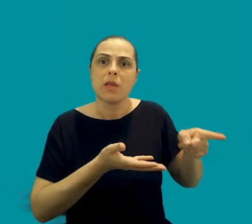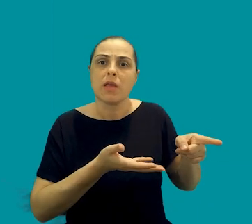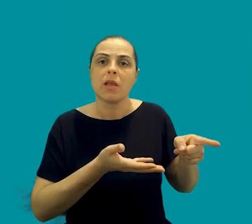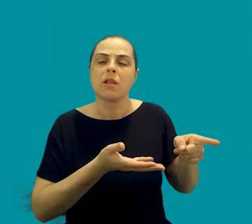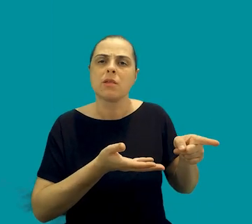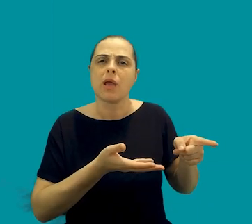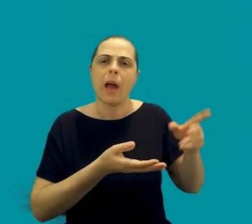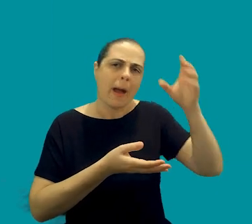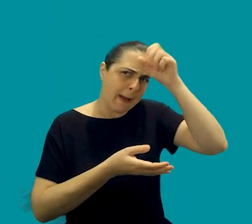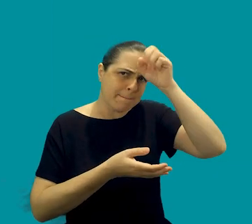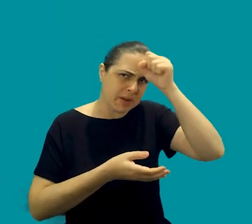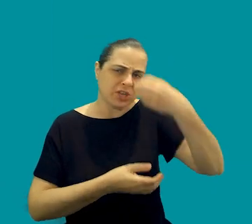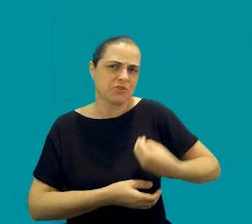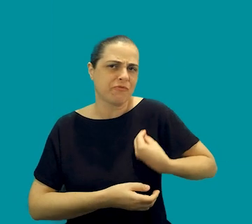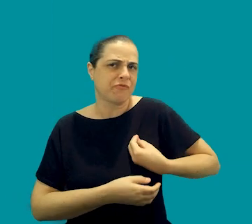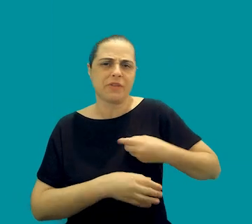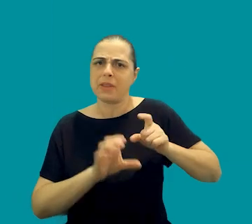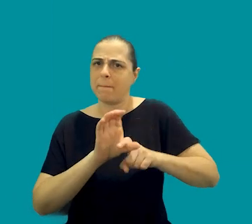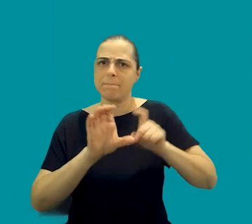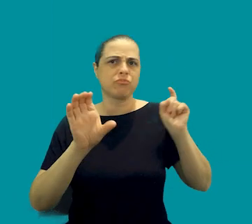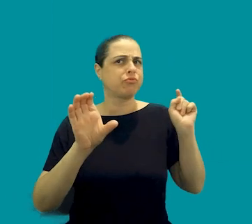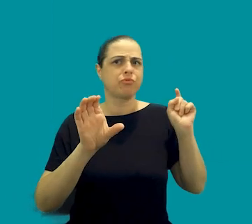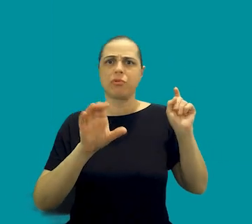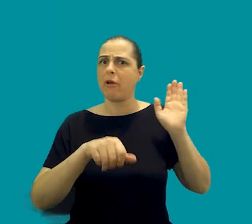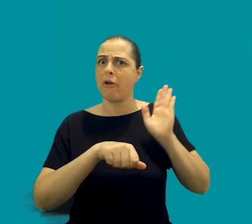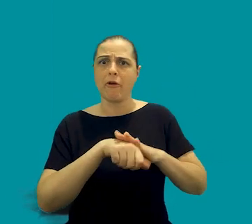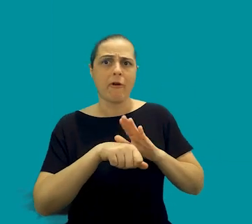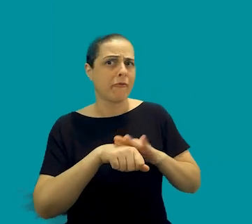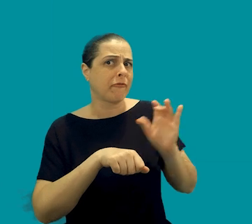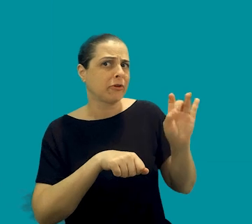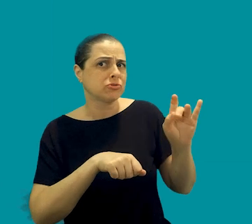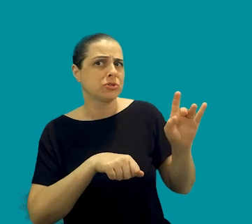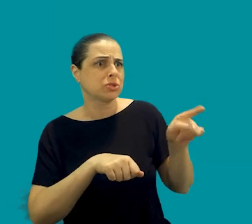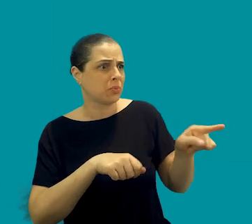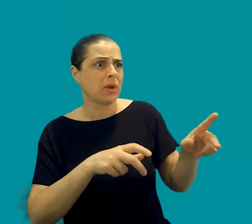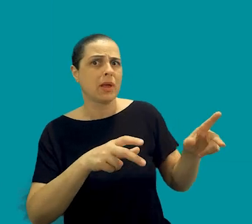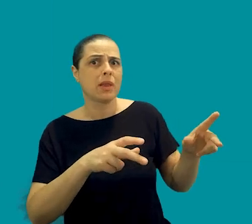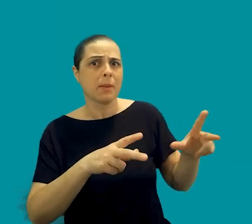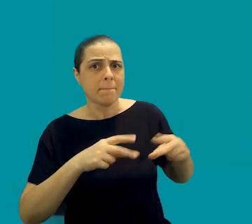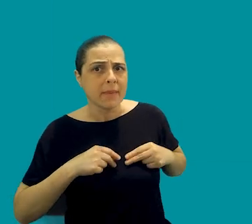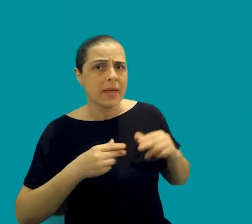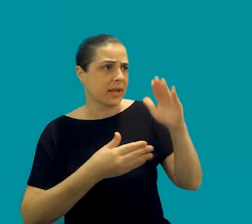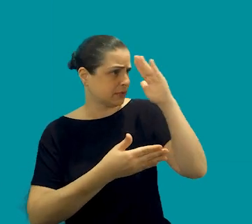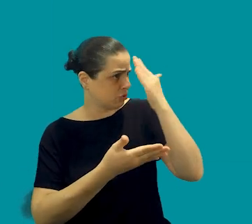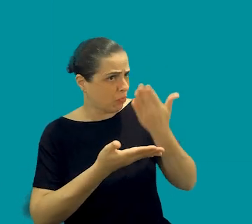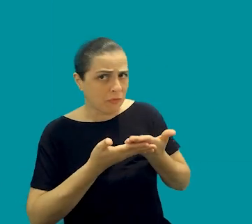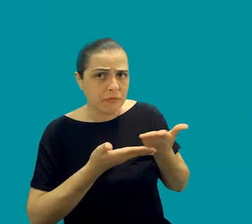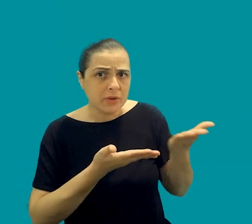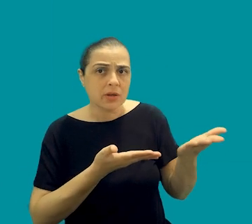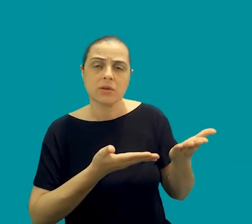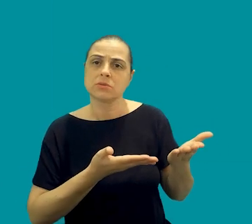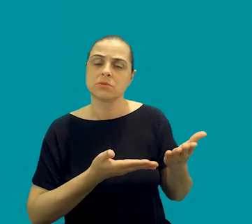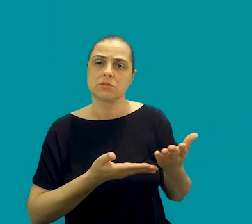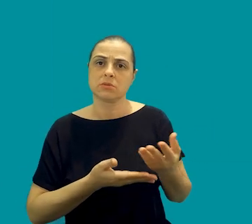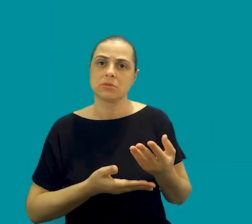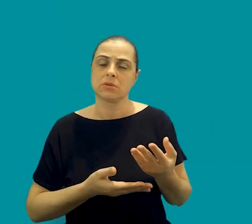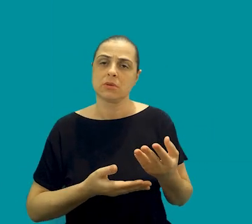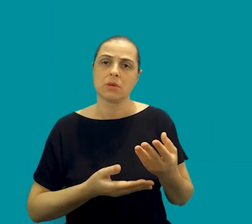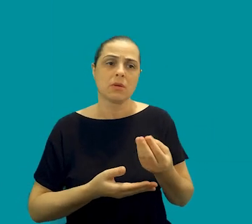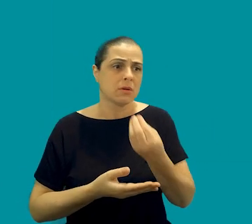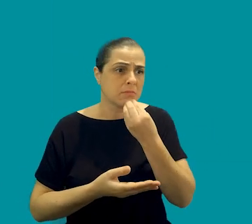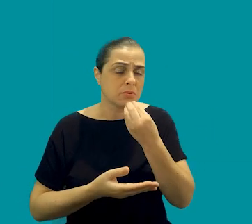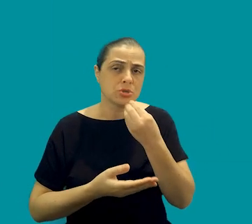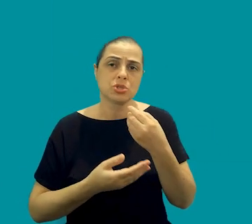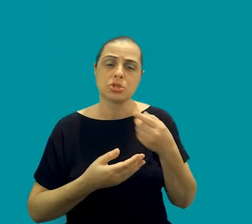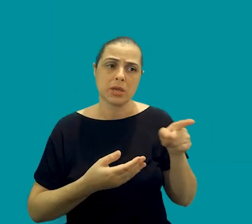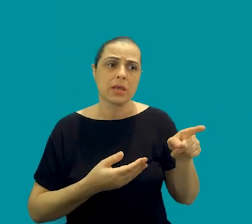eu trate ele como sujeito digno, como sujeito que merece confiança, merece fé, ele é merecedor